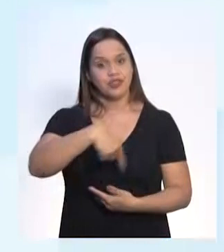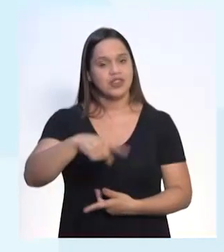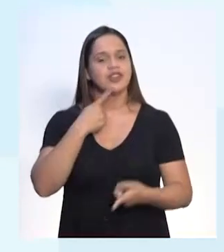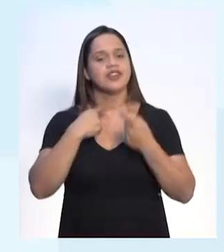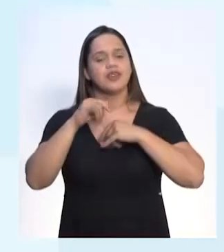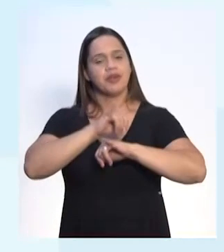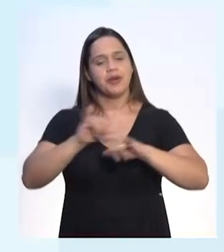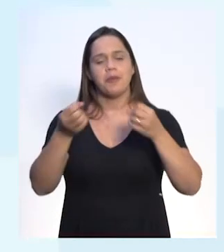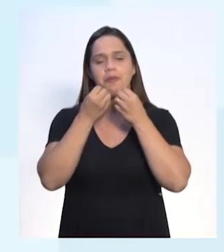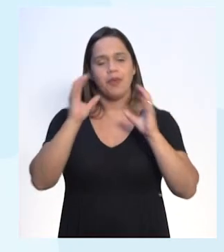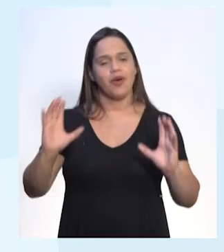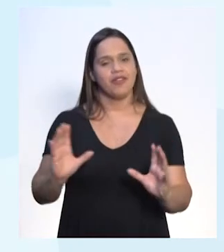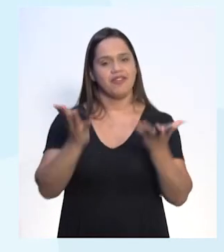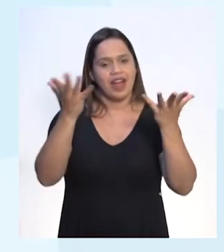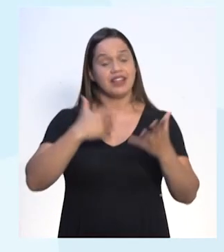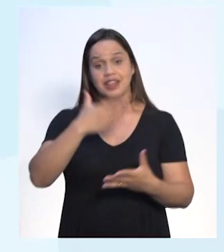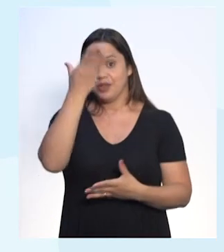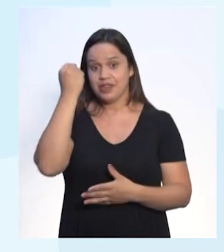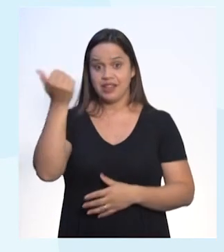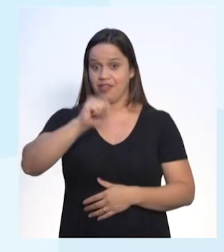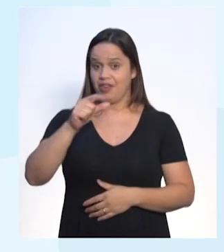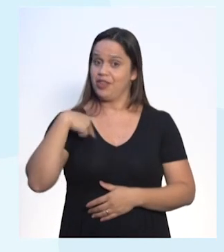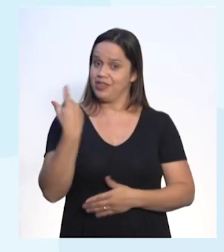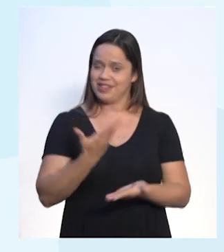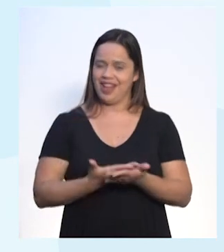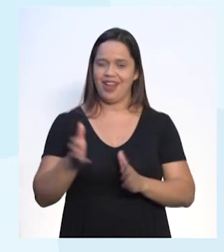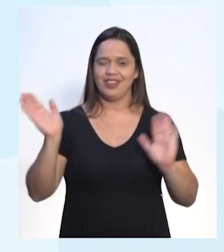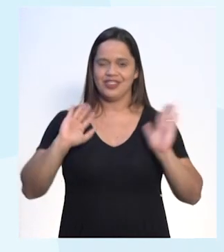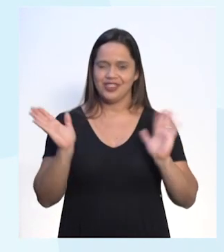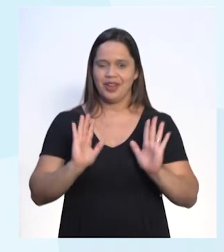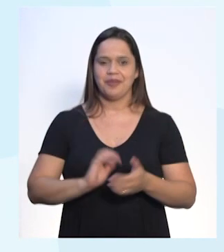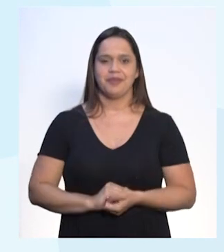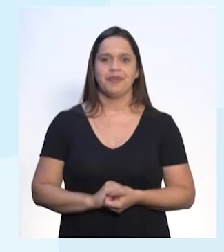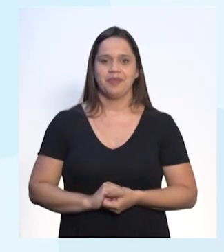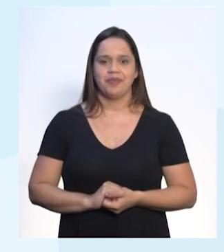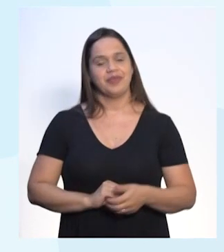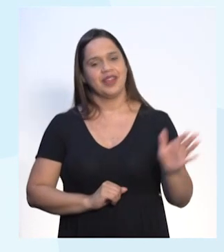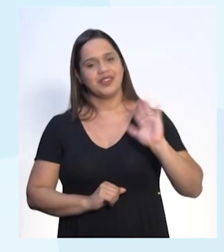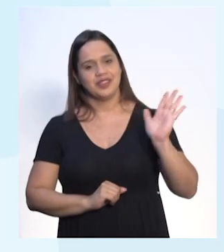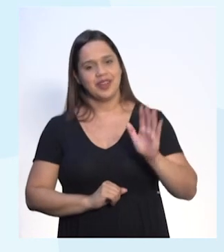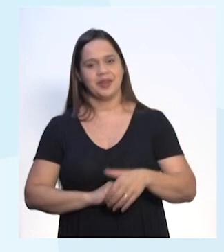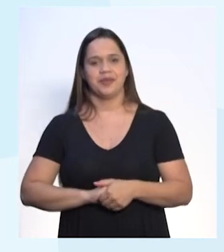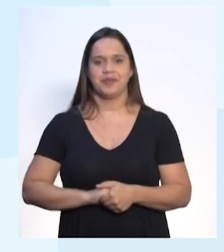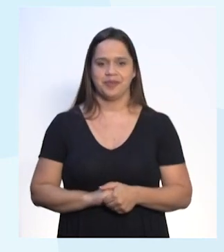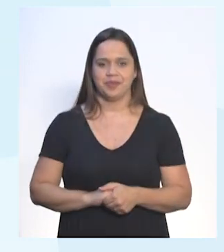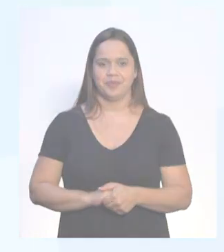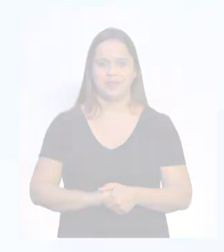boas festas e não esqueçam de avaliar a nossa aula. Tchau, tchau. Tchau, pessoal.